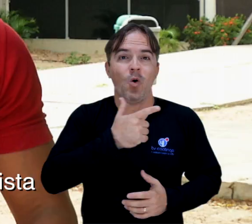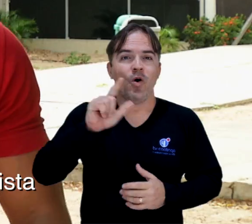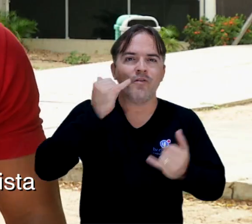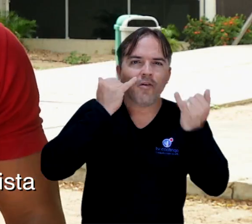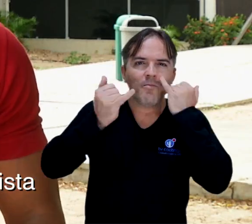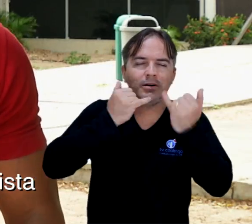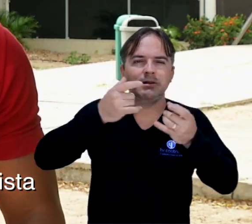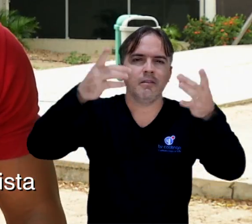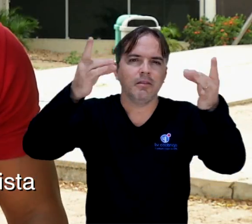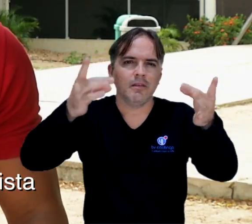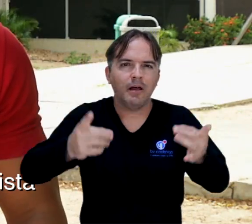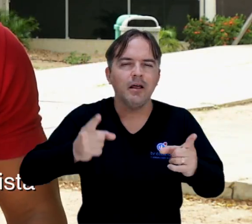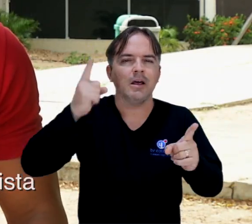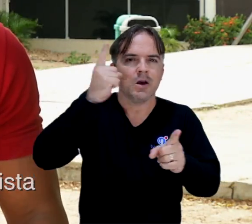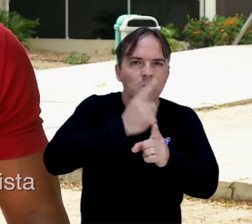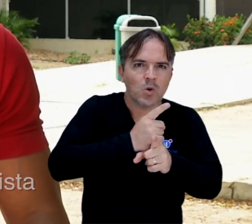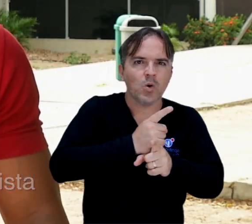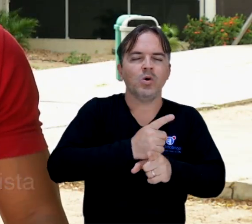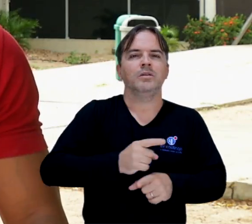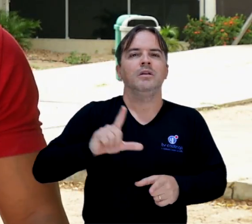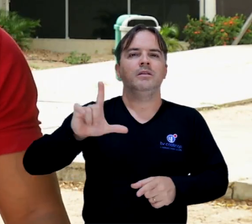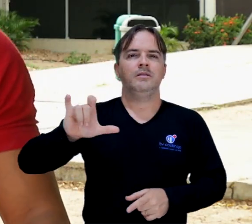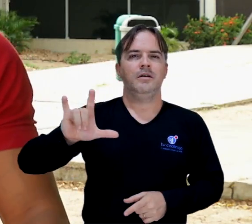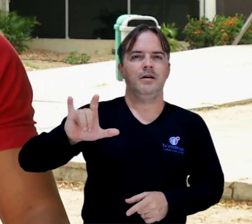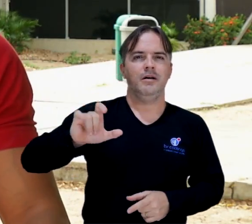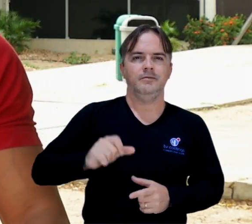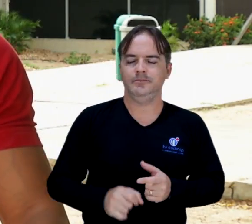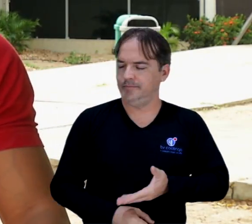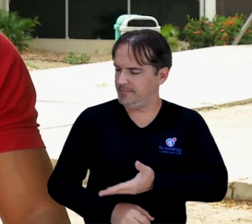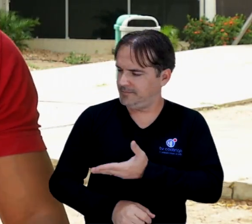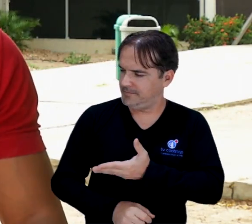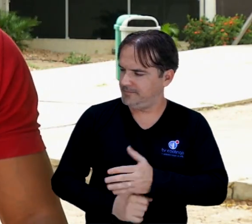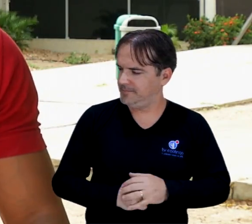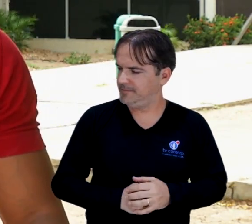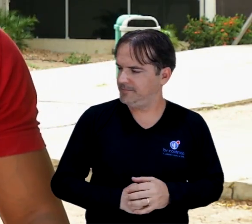www.event3.com.br/dia-do-zootecnista. Outras informações sobre o evento você encontra na página do